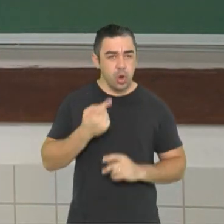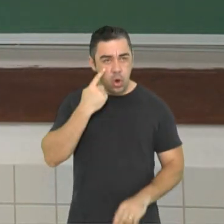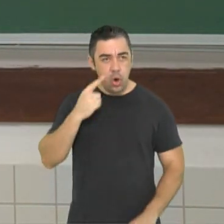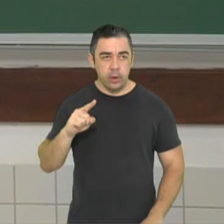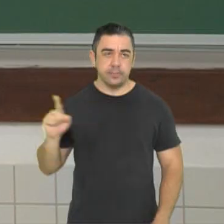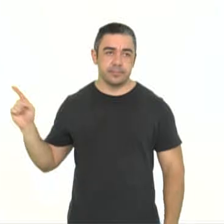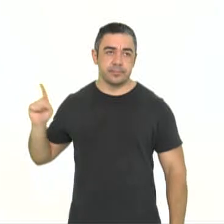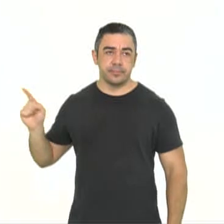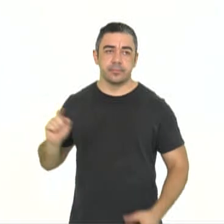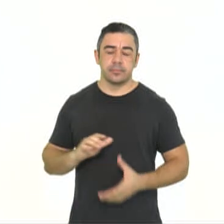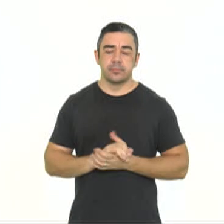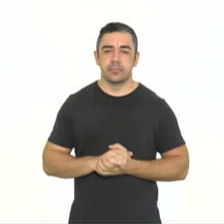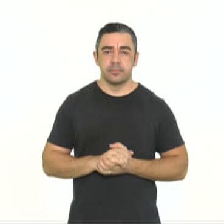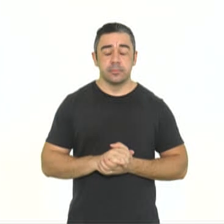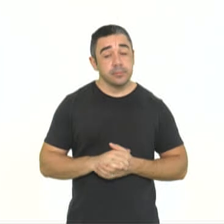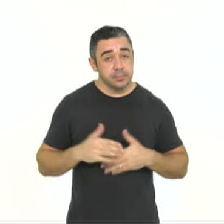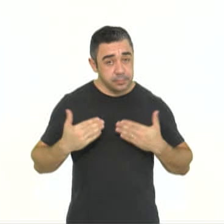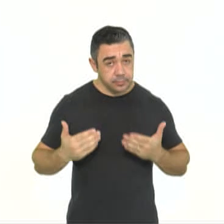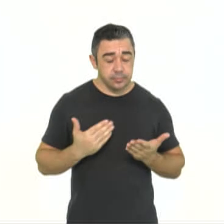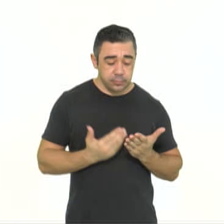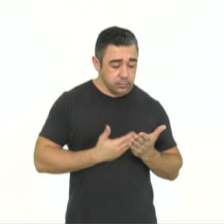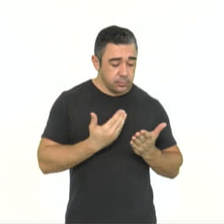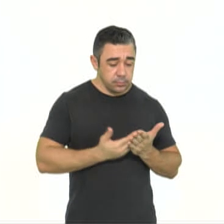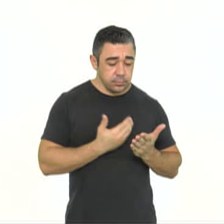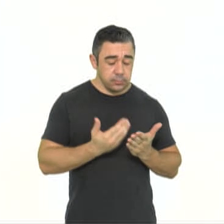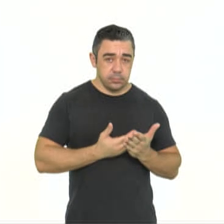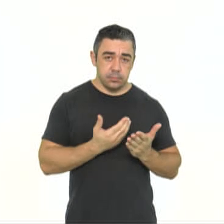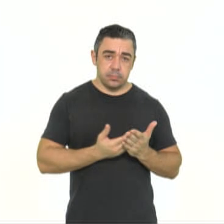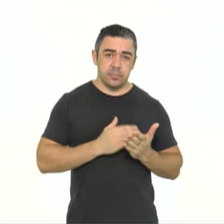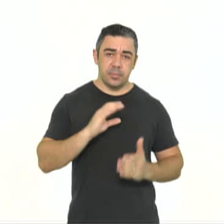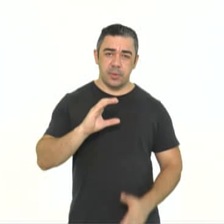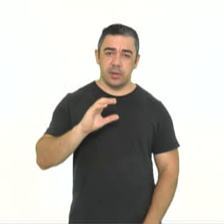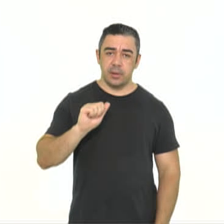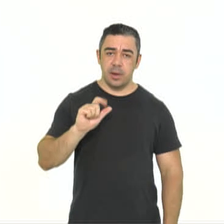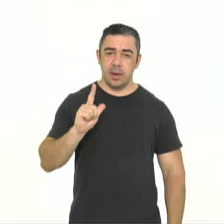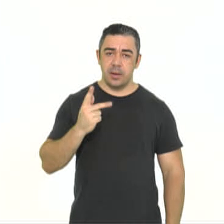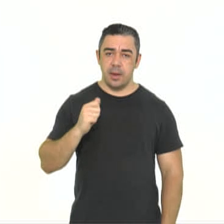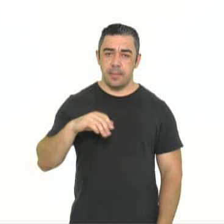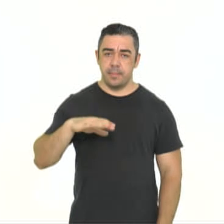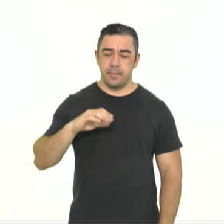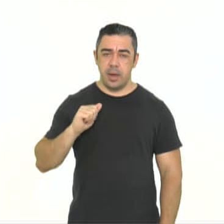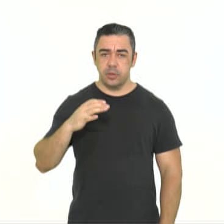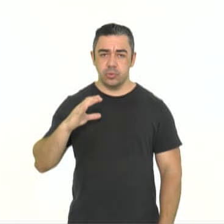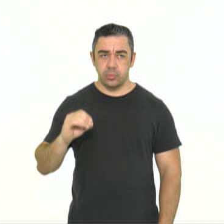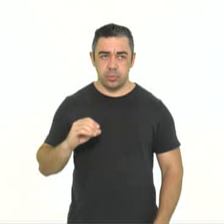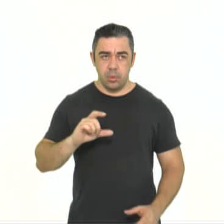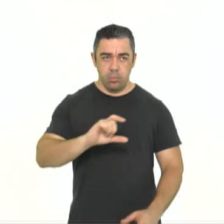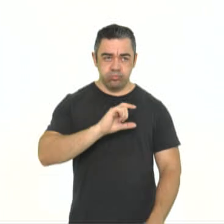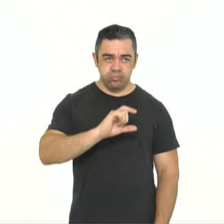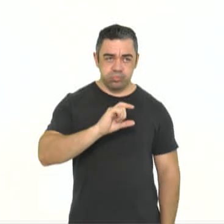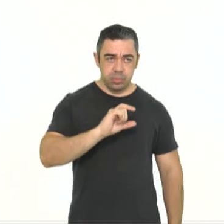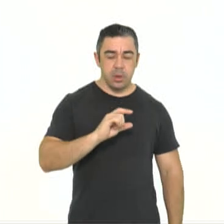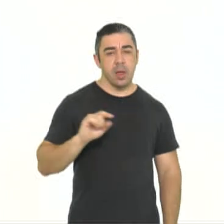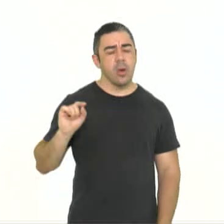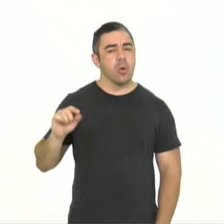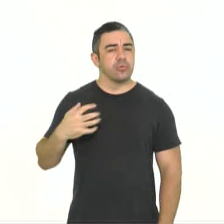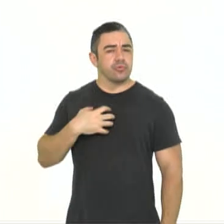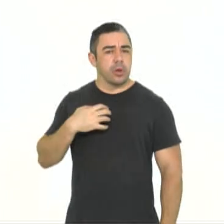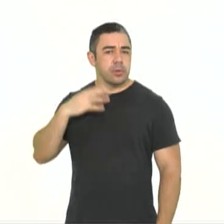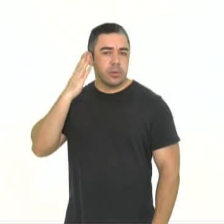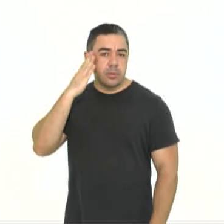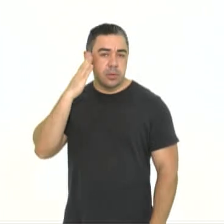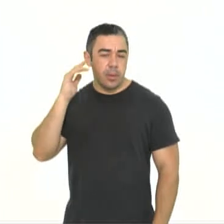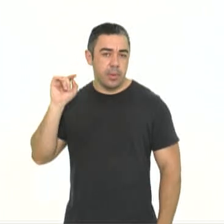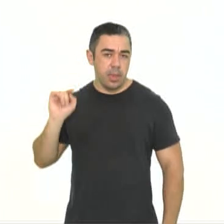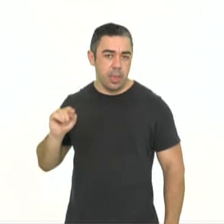fica. Estive ainda folheando o calhamaço, a maneira de quem sabe magistralmente aquela